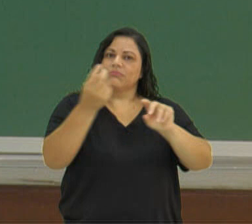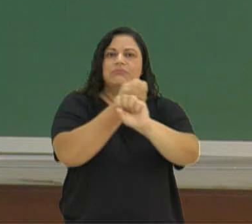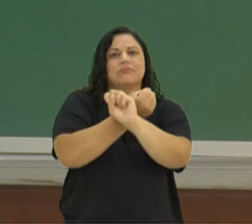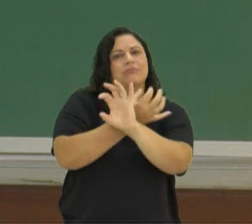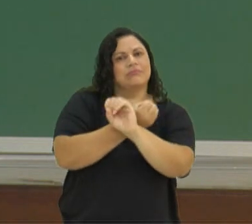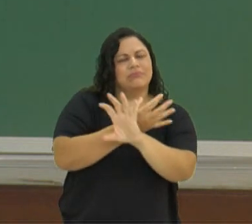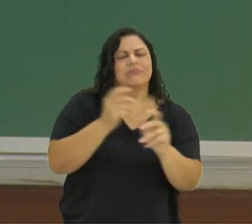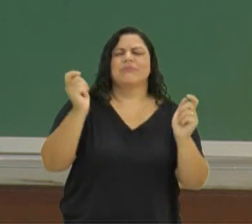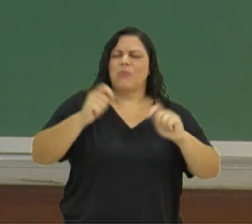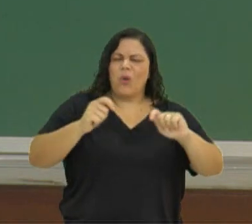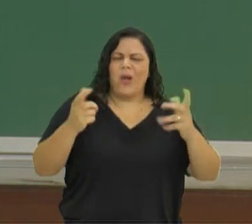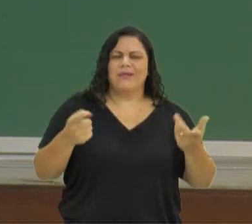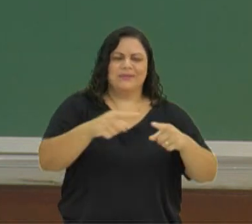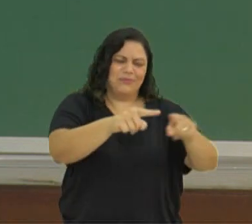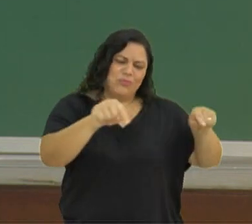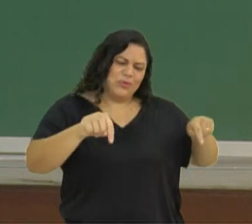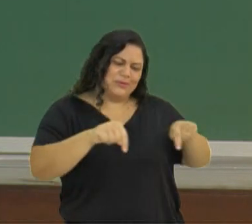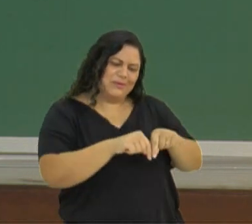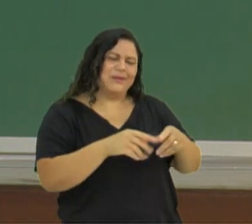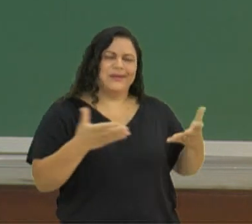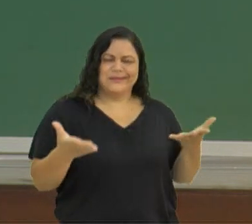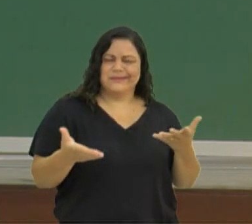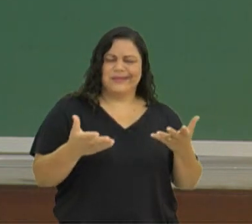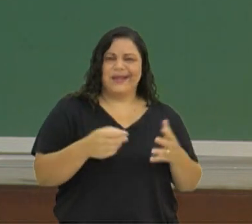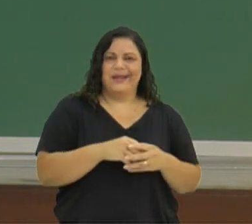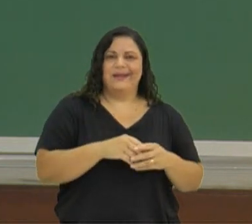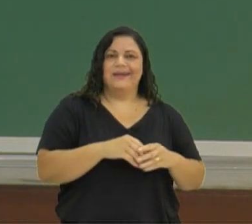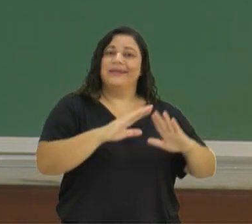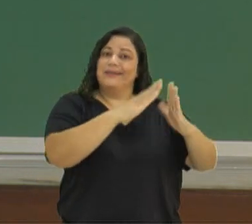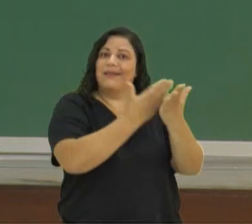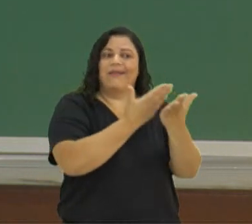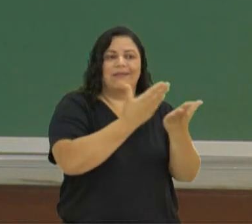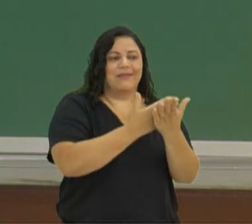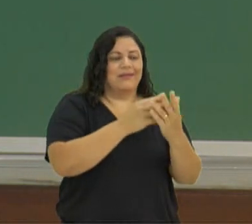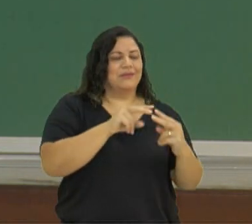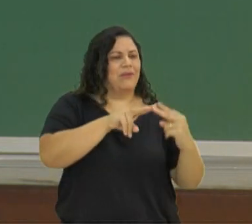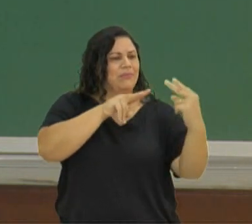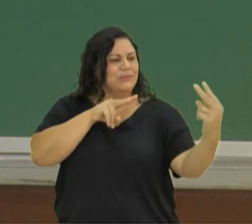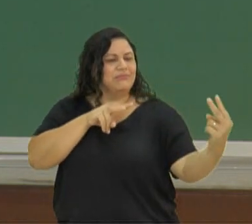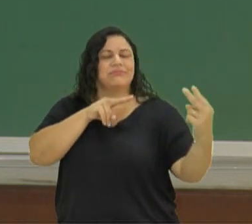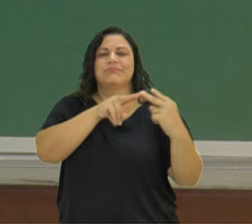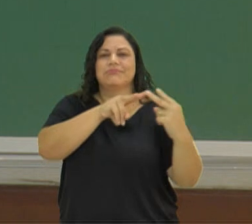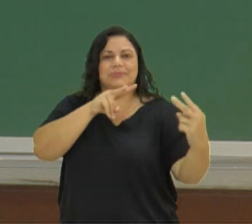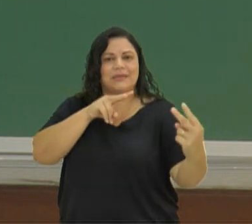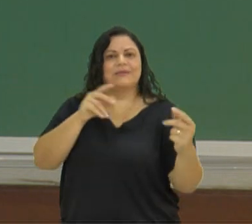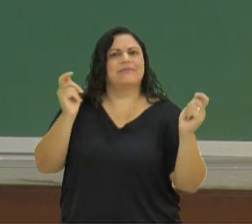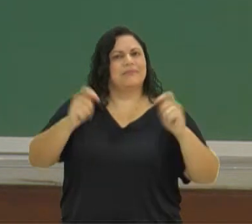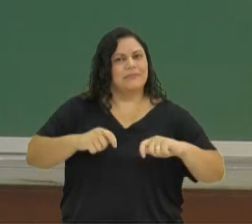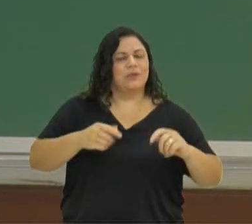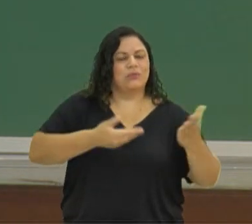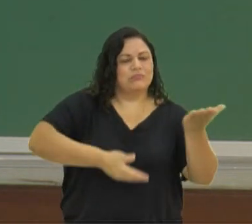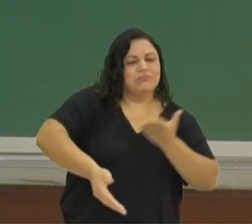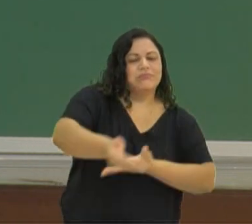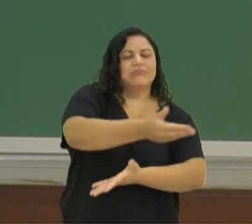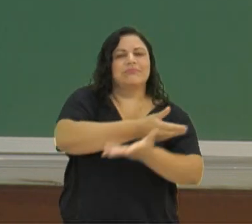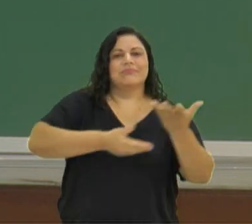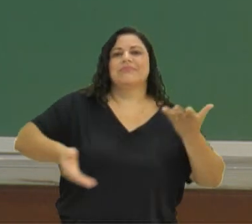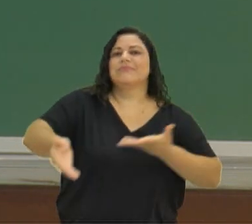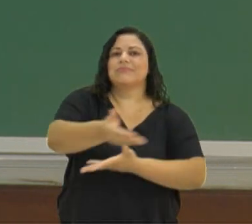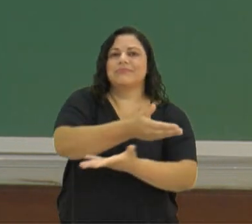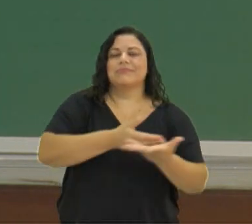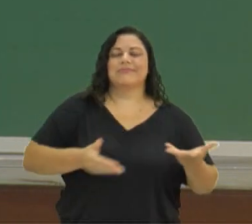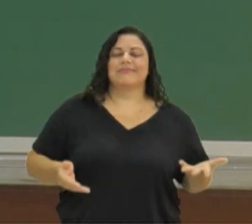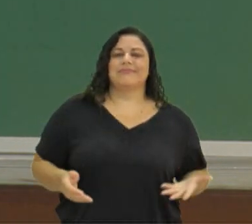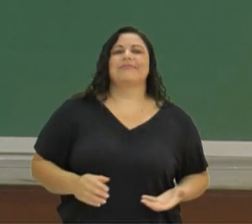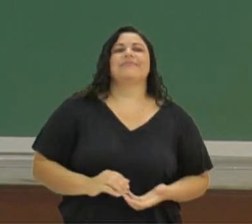sua sala mesmo, né? Já que vocês não estão se vendo, né? Cada um está na sua casa, vocês podem agora compartilhar de um jogo, cada um jogando aí no